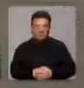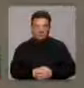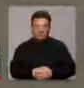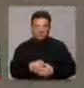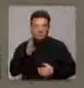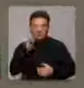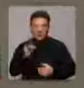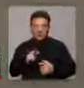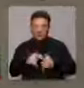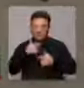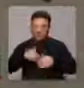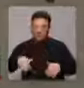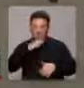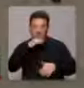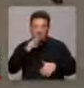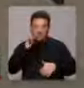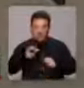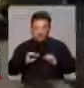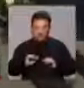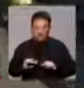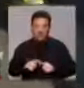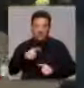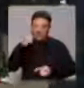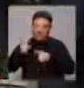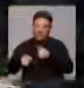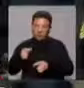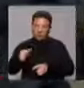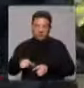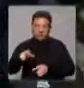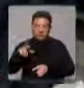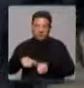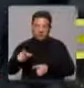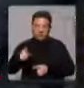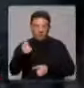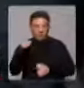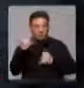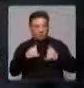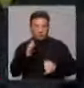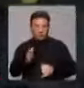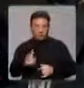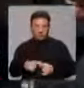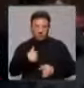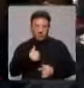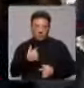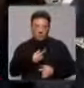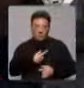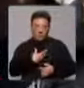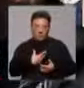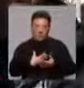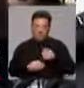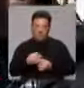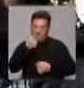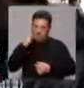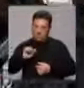Tentam derrubar a barreira policial e acusam a GNR de pequenas agressões. Eu sou advogado nesta pessoa em